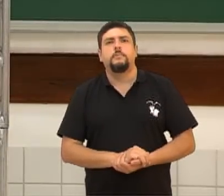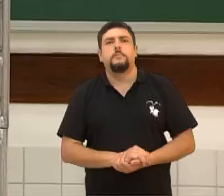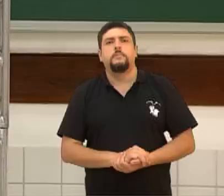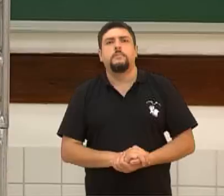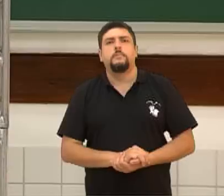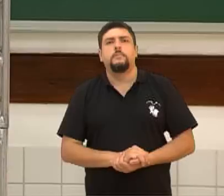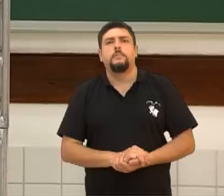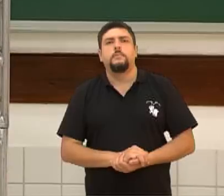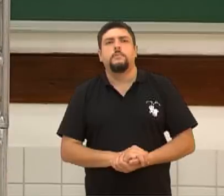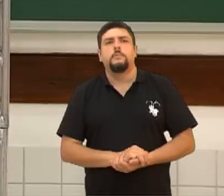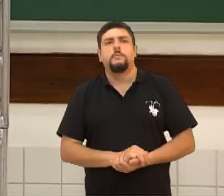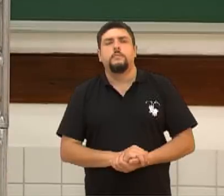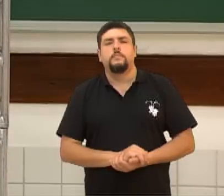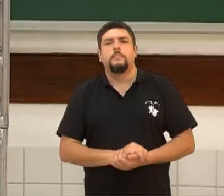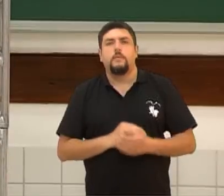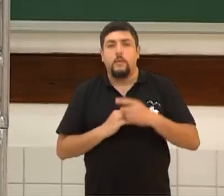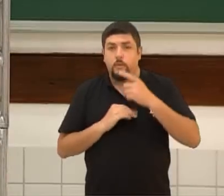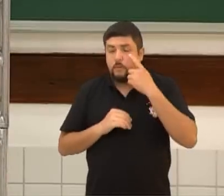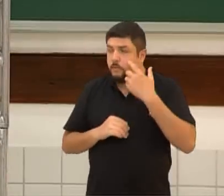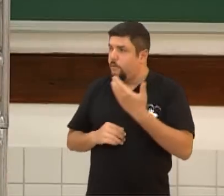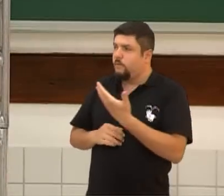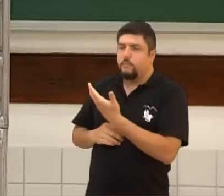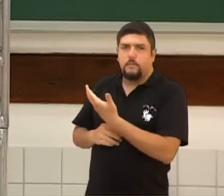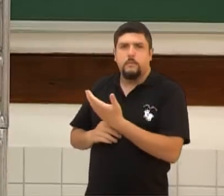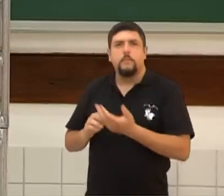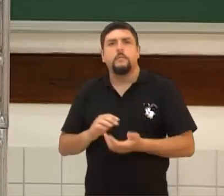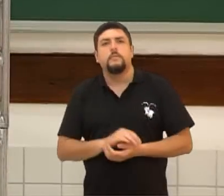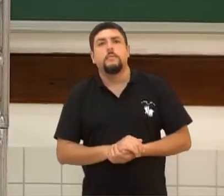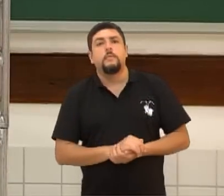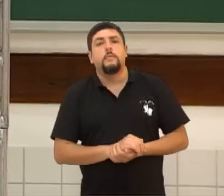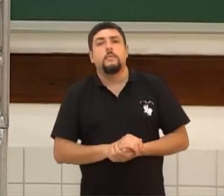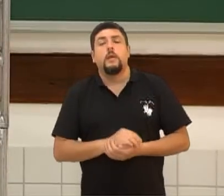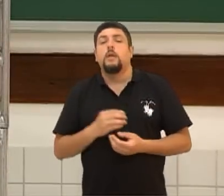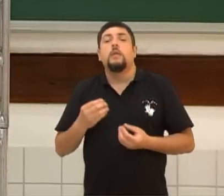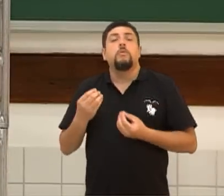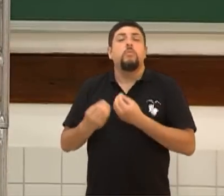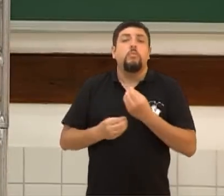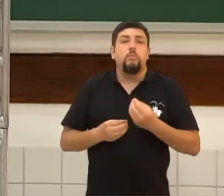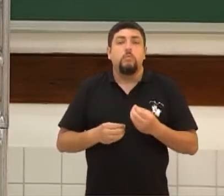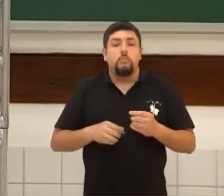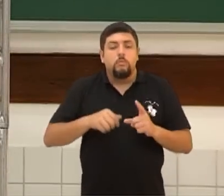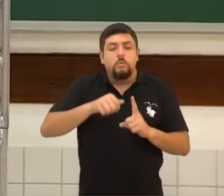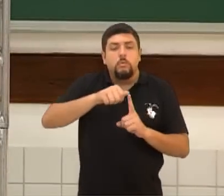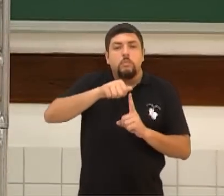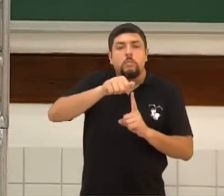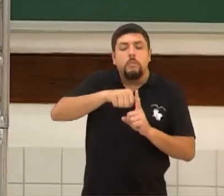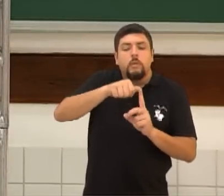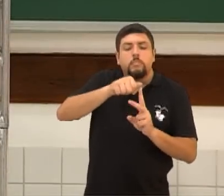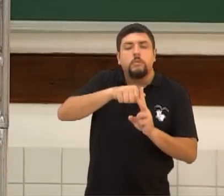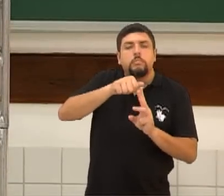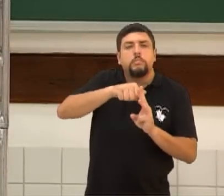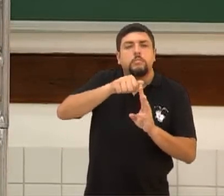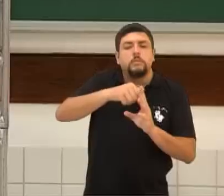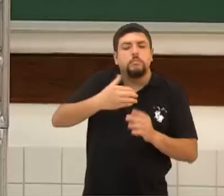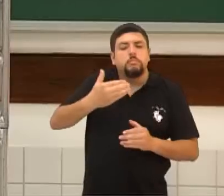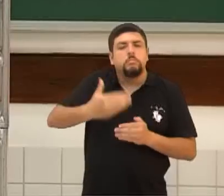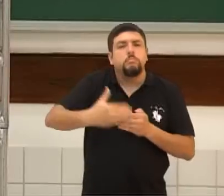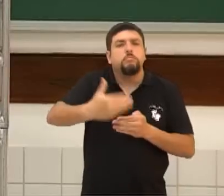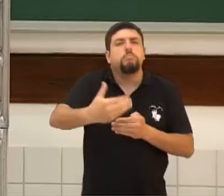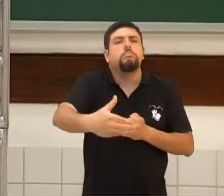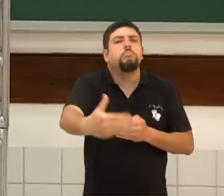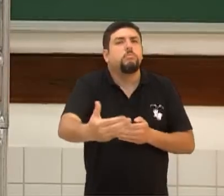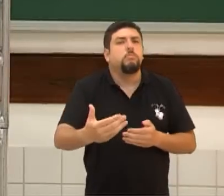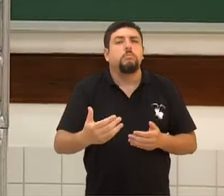em relação a mais um gráfico aqui, sobre as previsões para os próximos meses, né? O que o